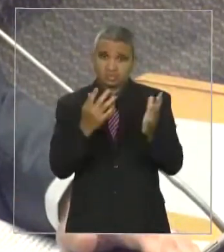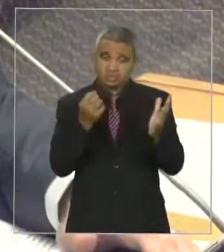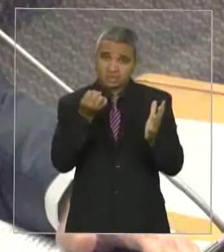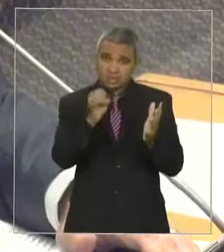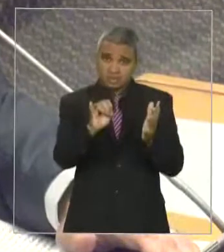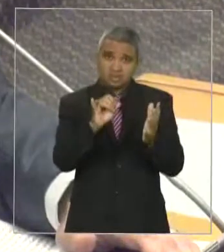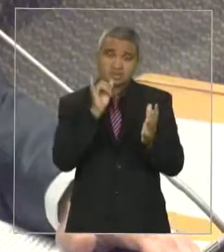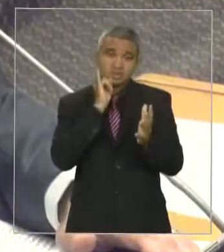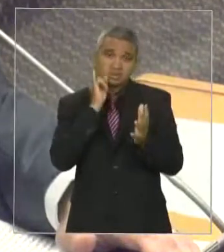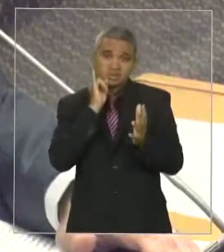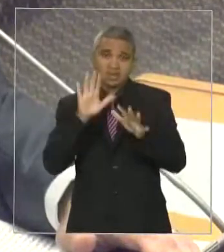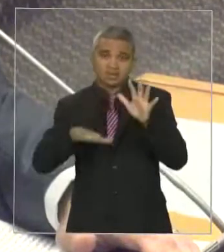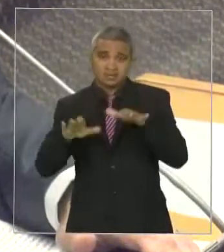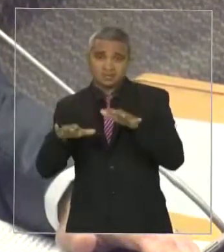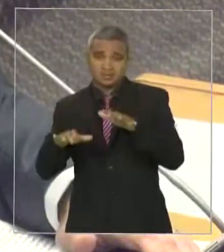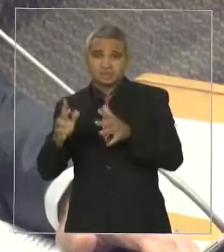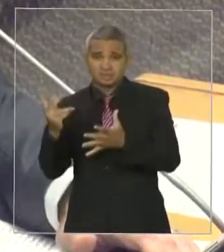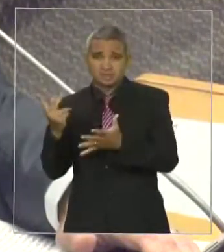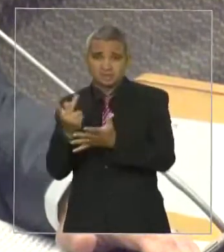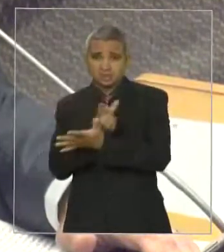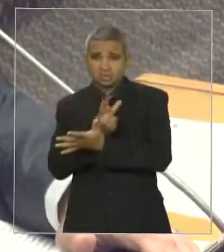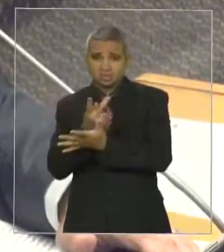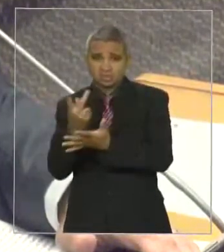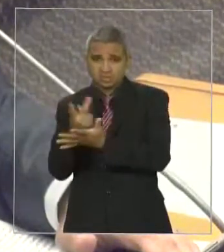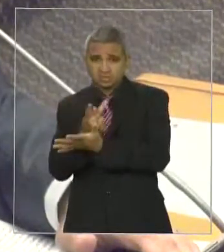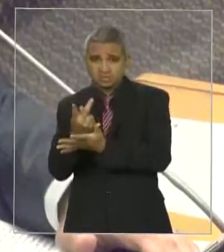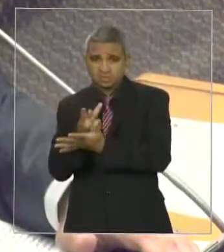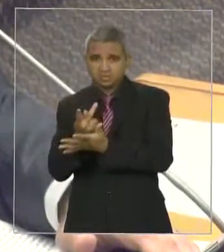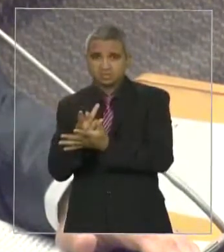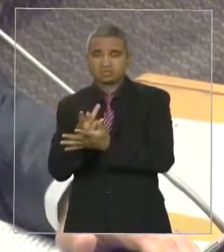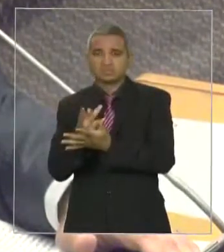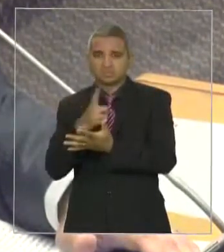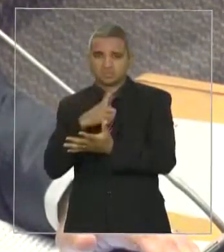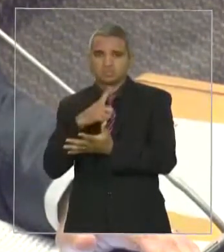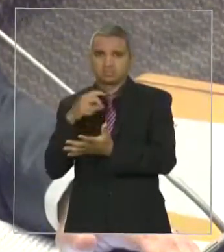cometidos são corrigidos e punidos